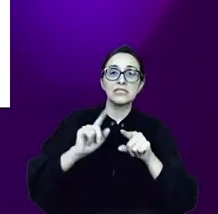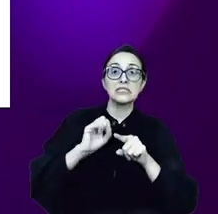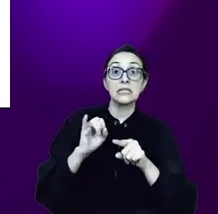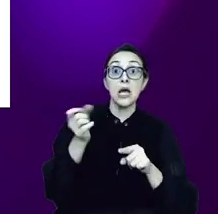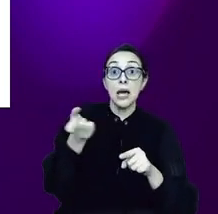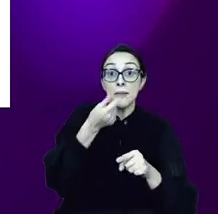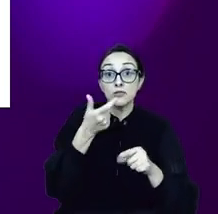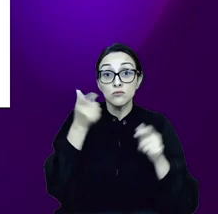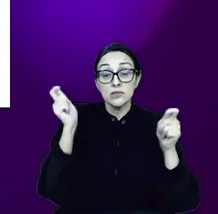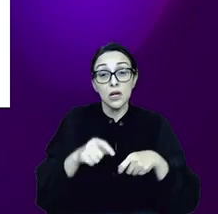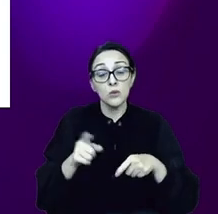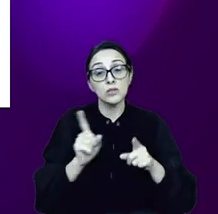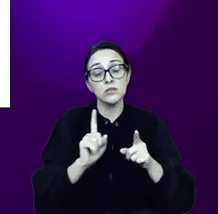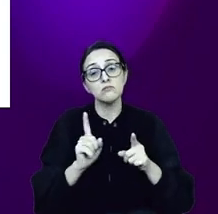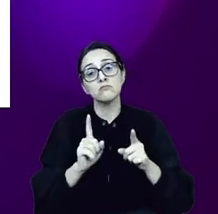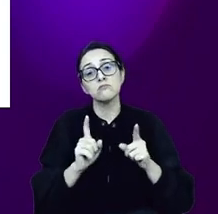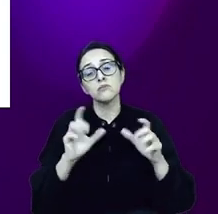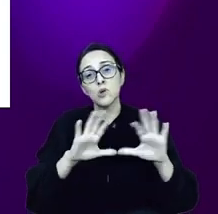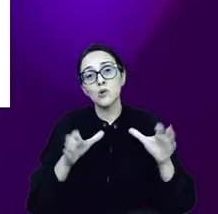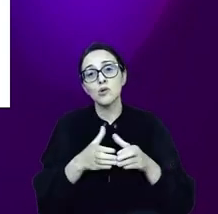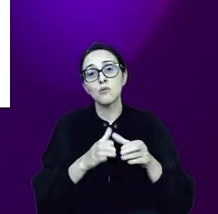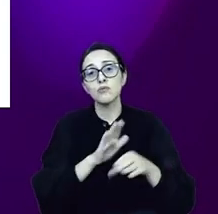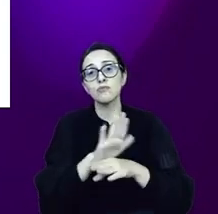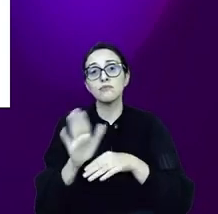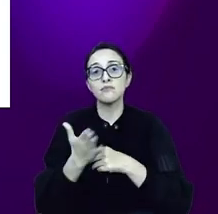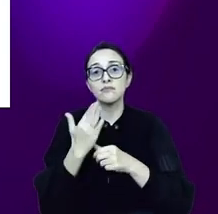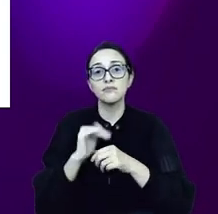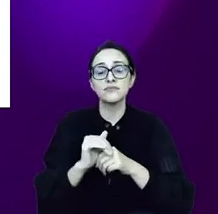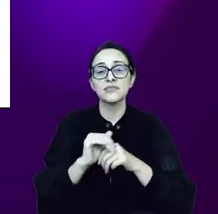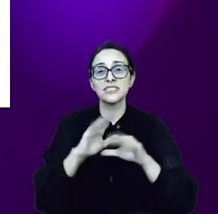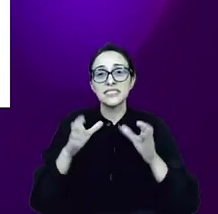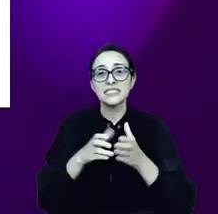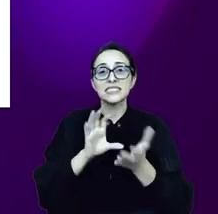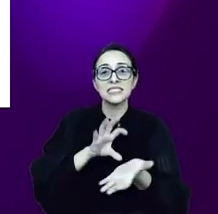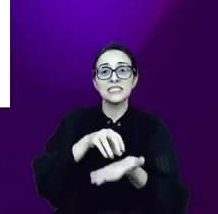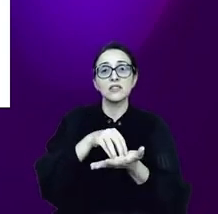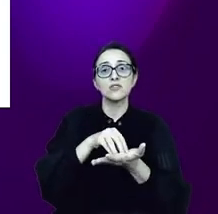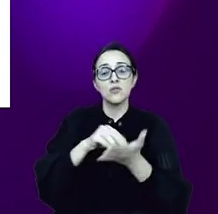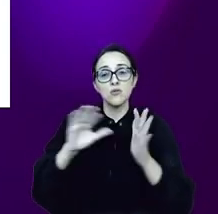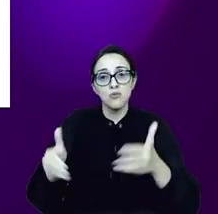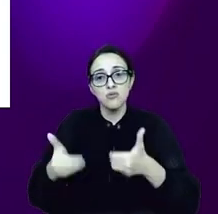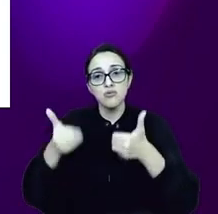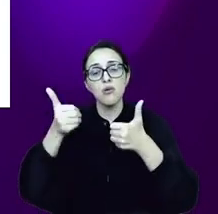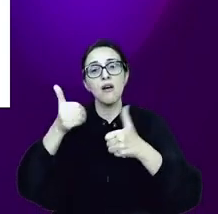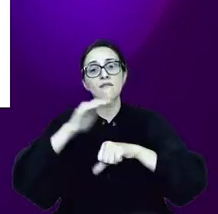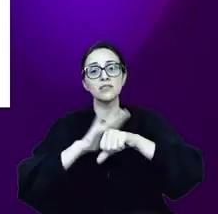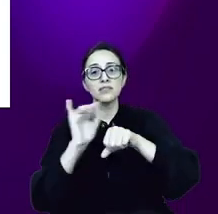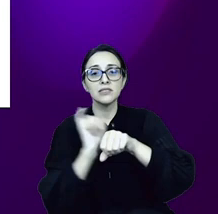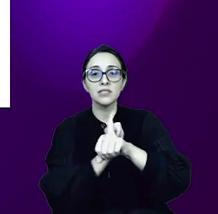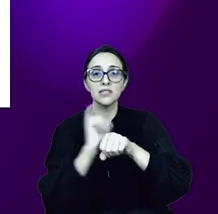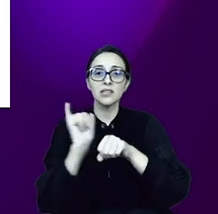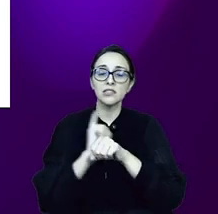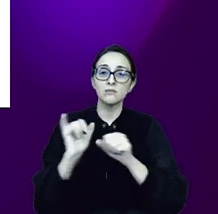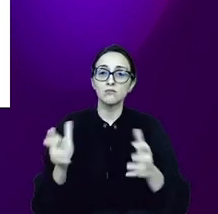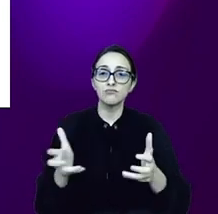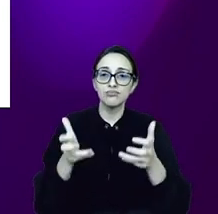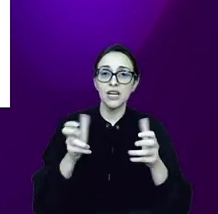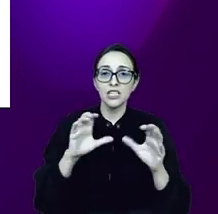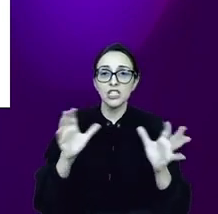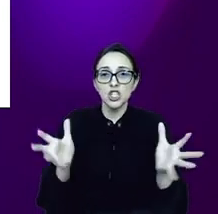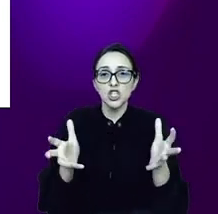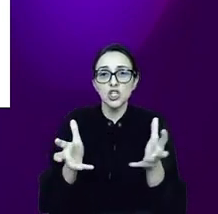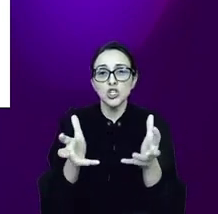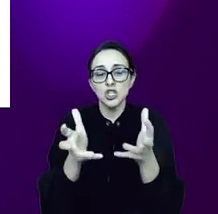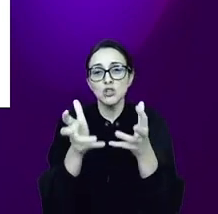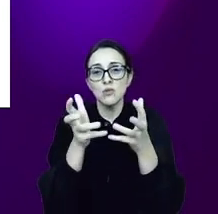sendo possíveis, né? Nosso grupo, em colaboração com centros de reabilitação, tem estudado diferentes ferramentas. A estimulação magnética